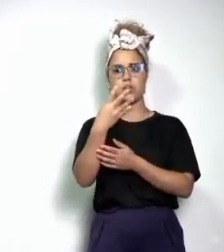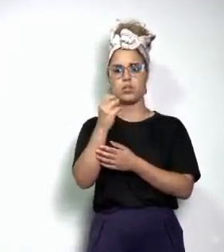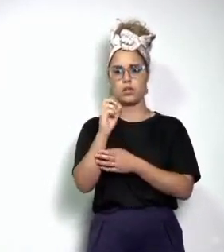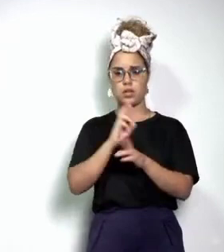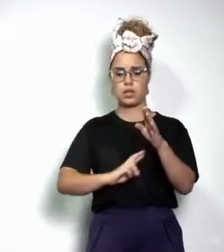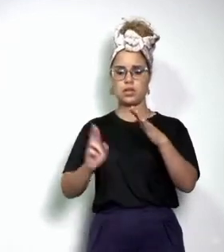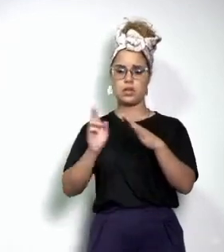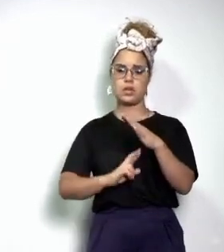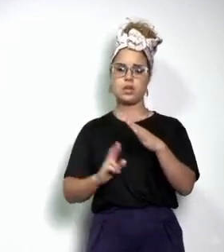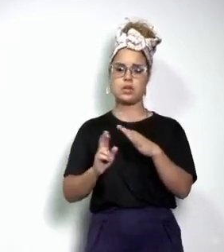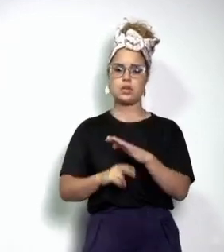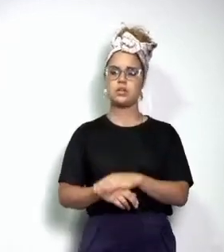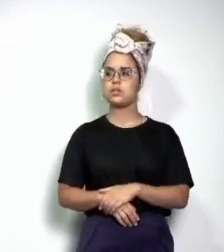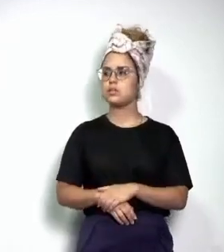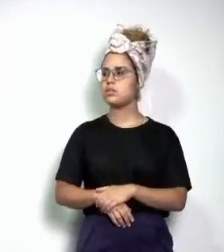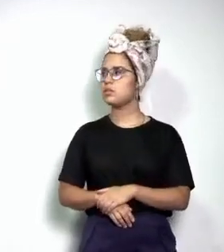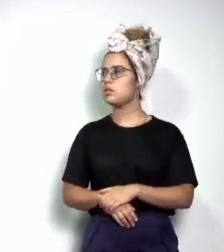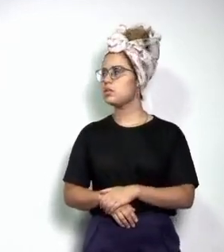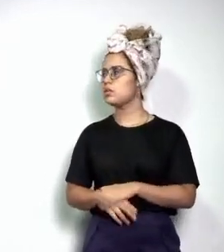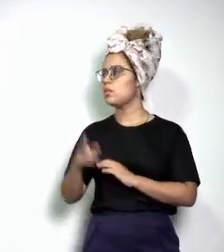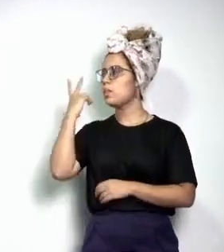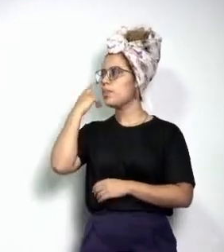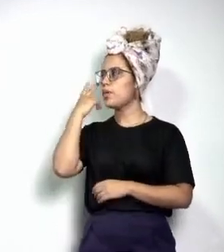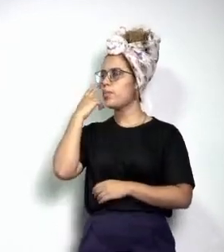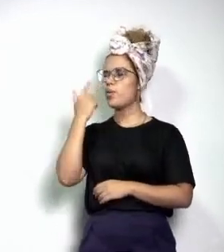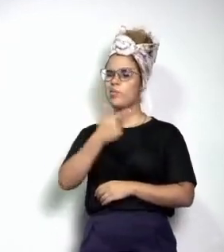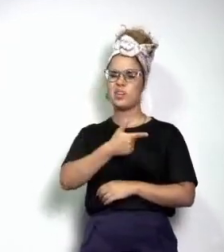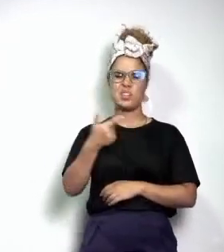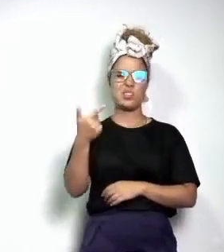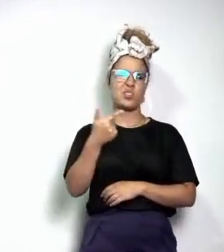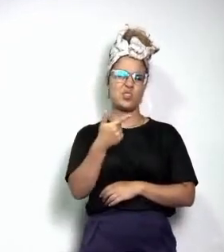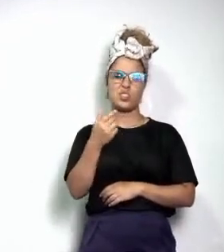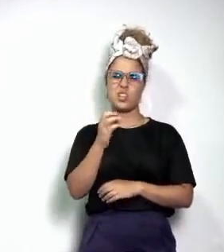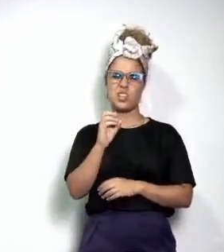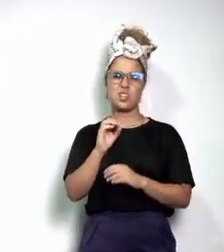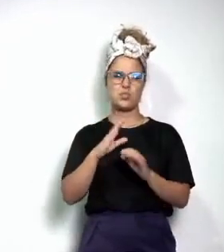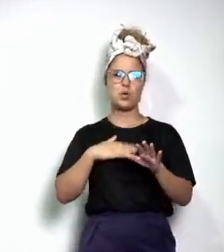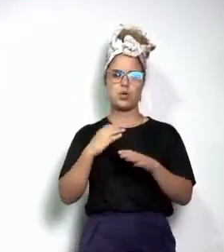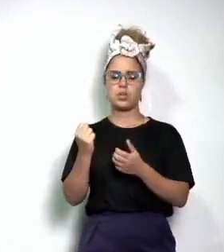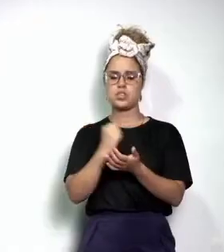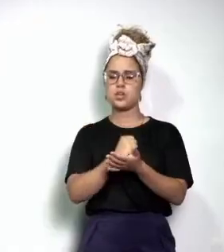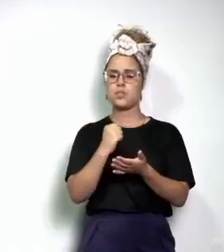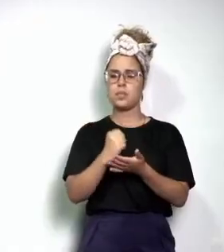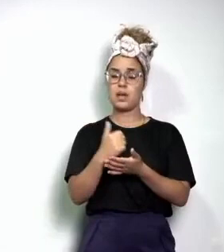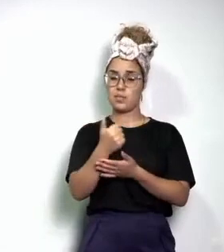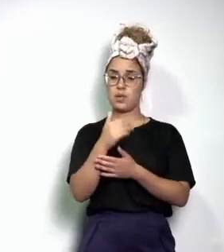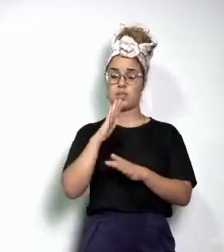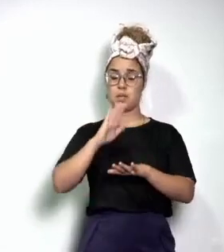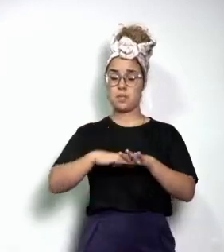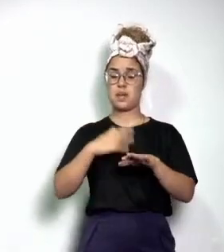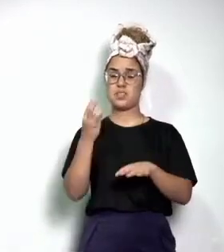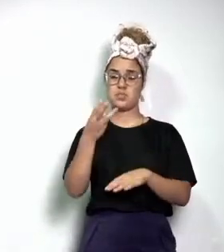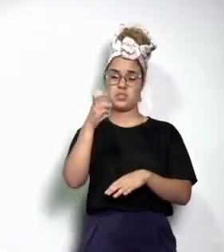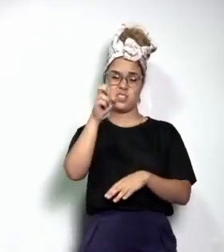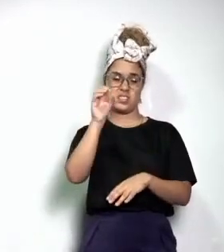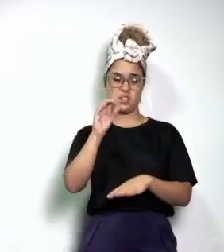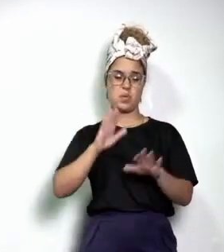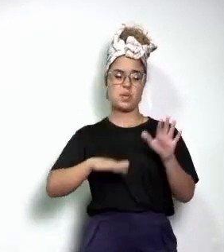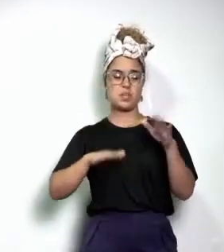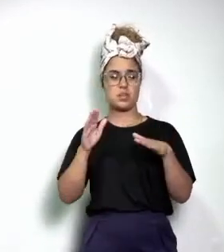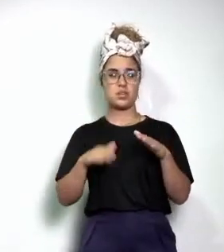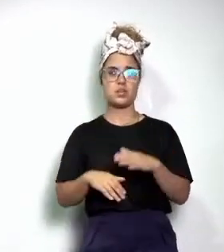R$ 140. Ela geralmente é uns 200 e pouquinho, de marcas melhores, acaba sendo uns 350